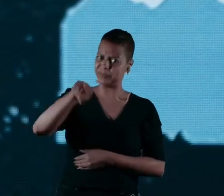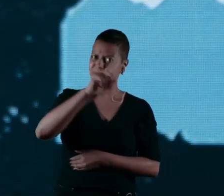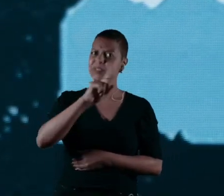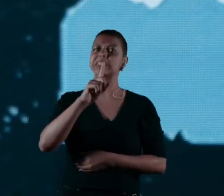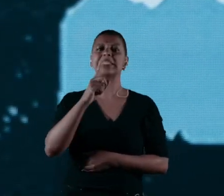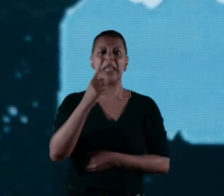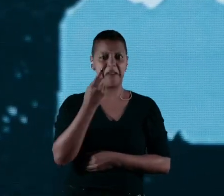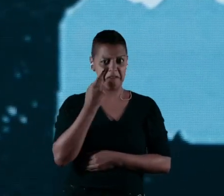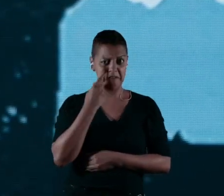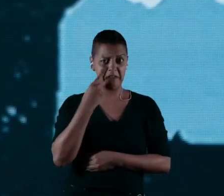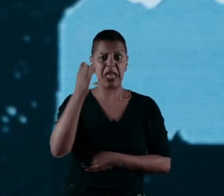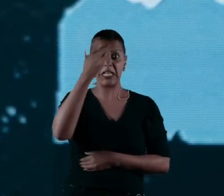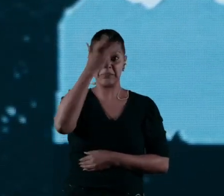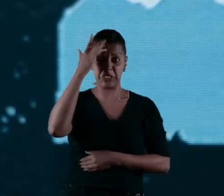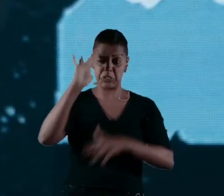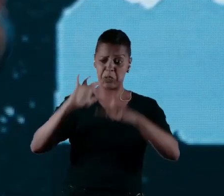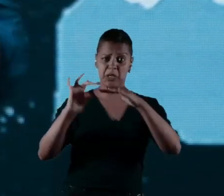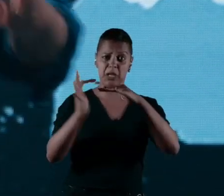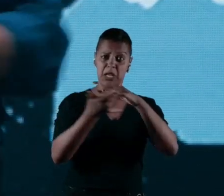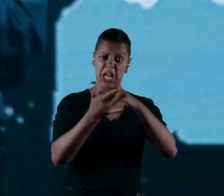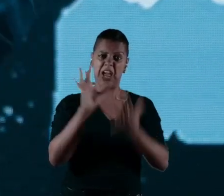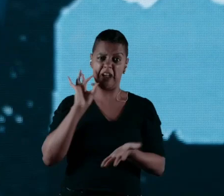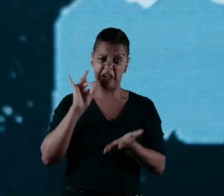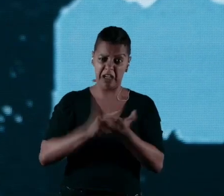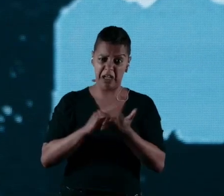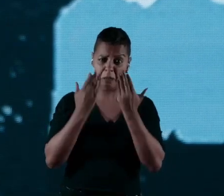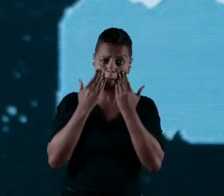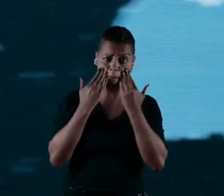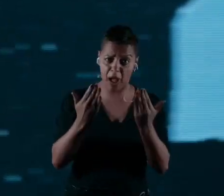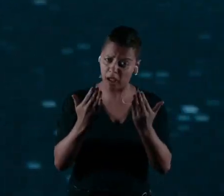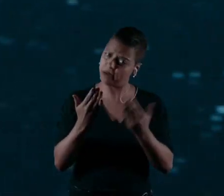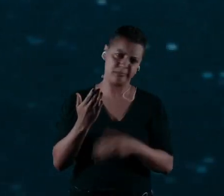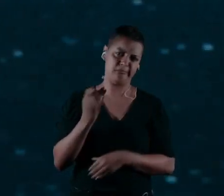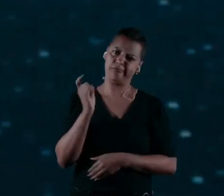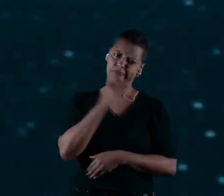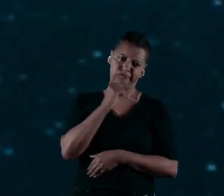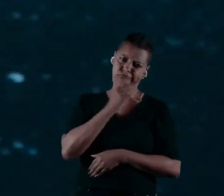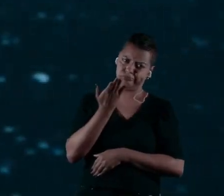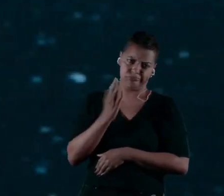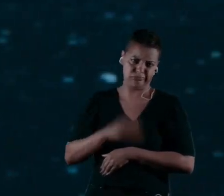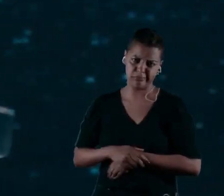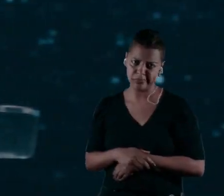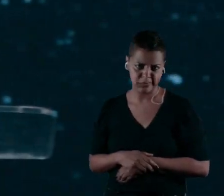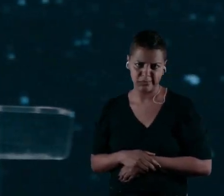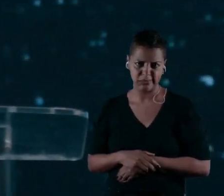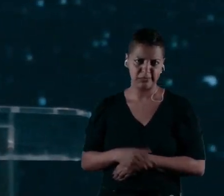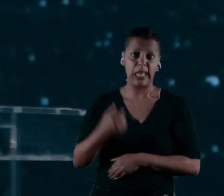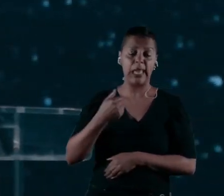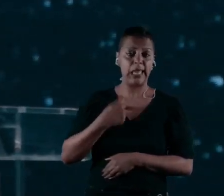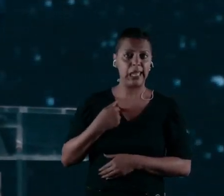é. Isso gera uma síndrome. Eu preciso cada vez